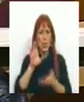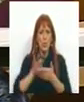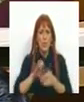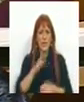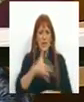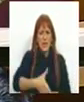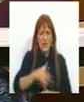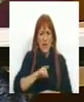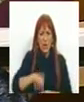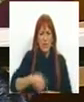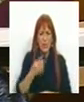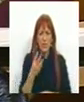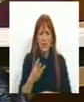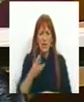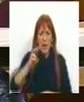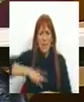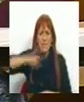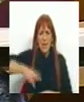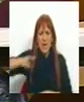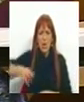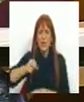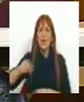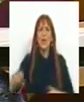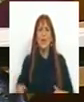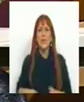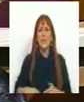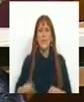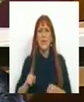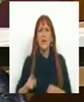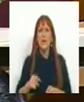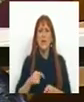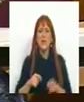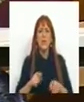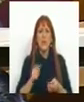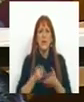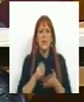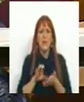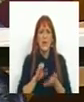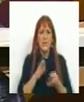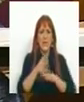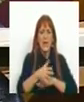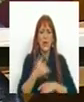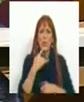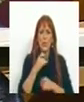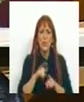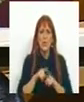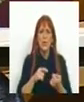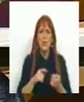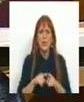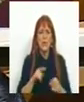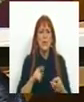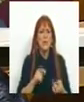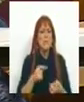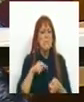montante de 19,3 milhões de euros de financiamento direto. Eu questionava-lhe, porque não encontro